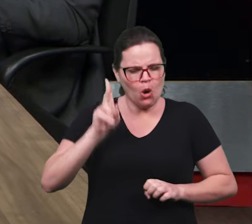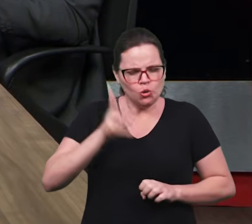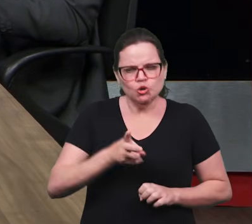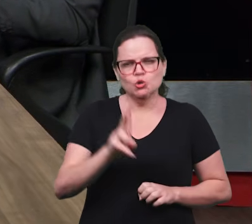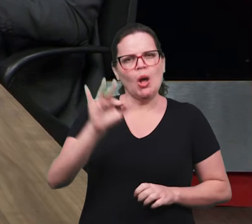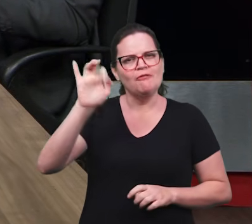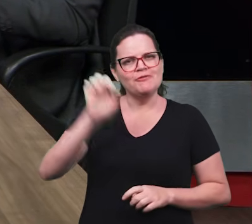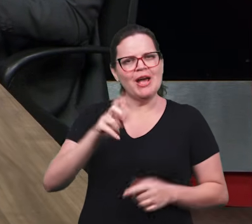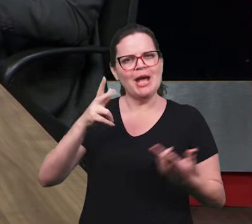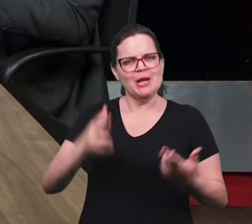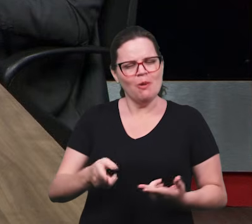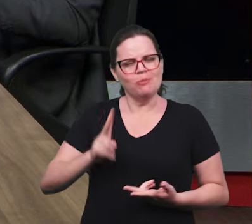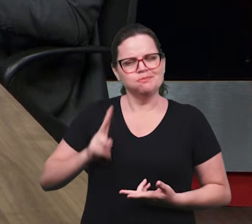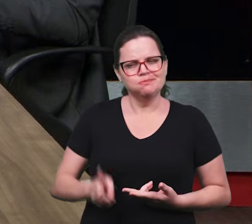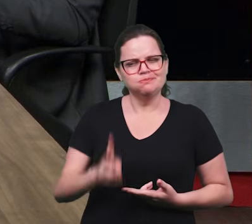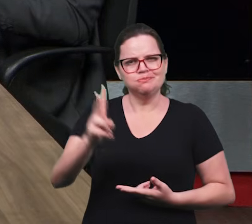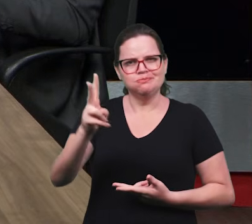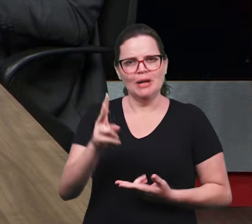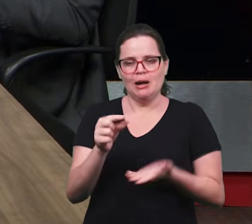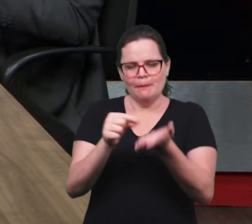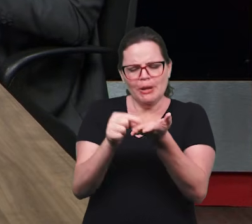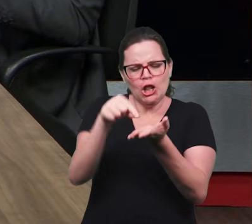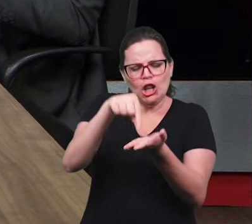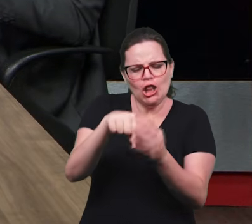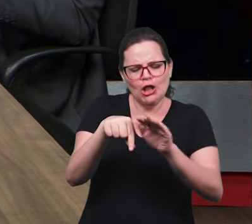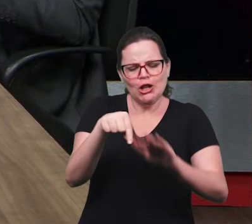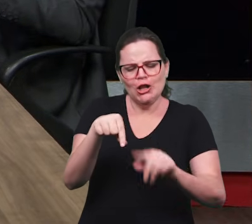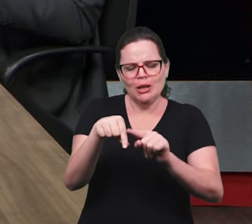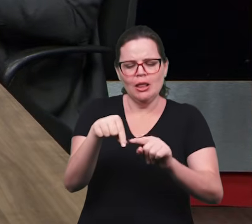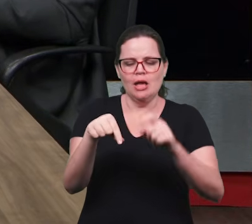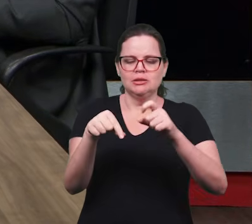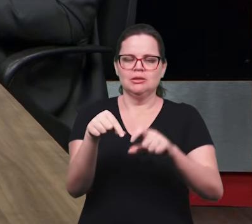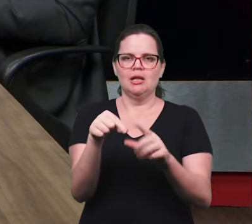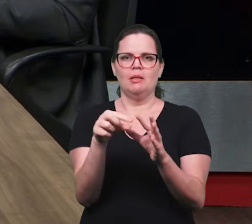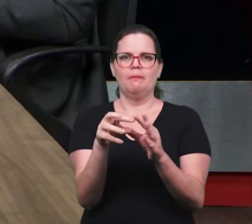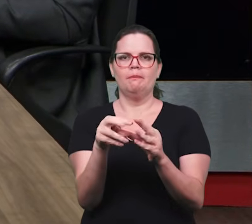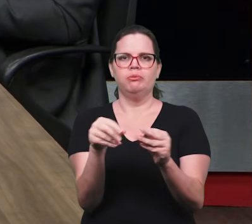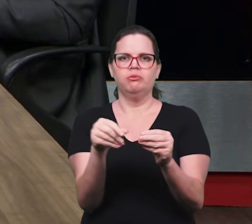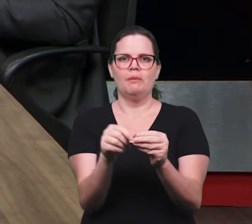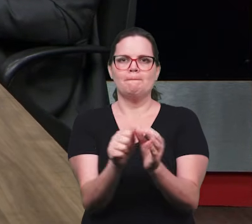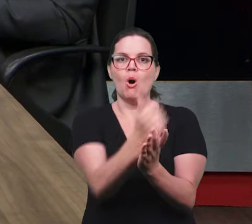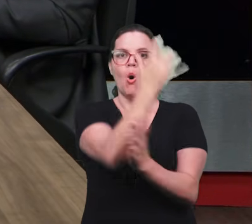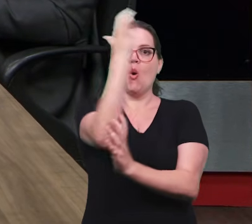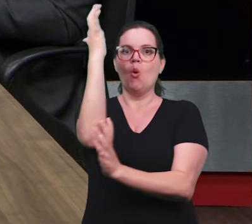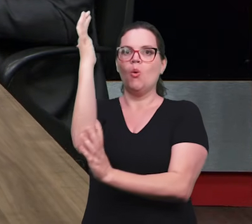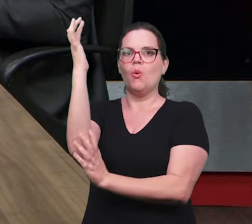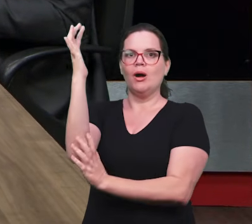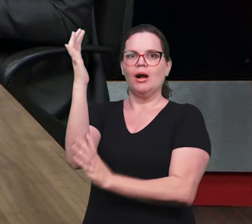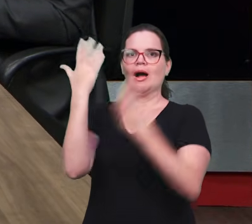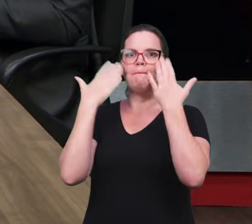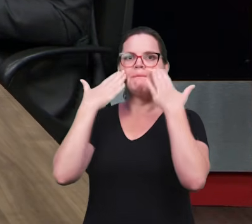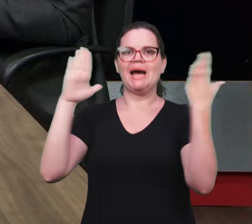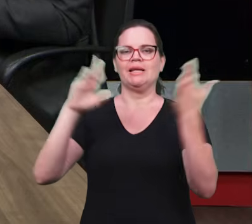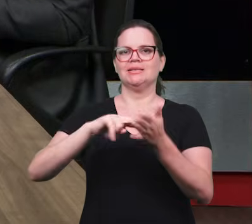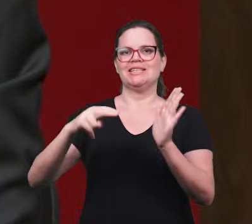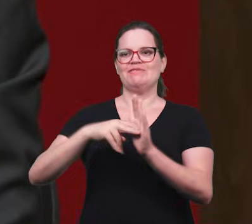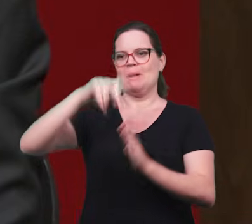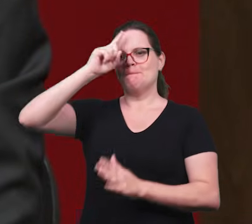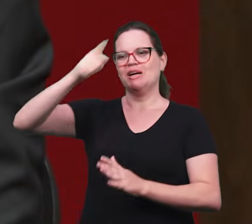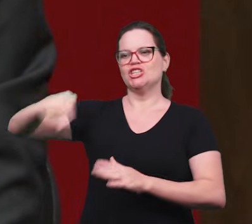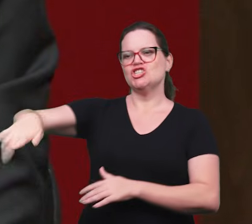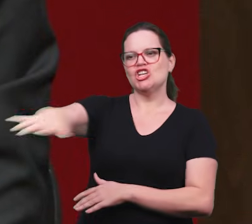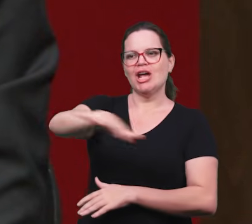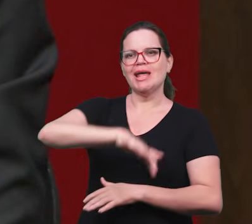Esmirna? Então essa pergunta só pode ser respondida pelo próprio Senhor, que sabe que é aqueles que tinham a fé verdadeira ou